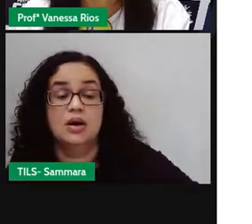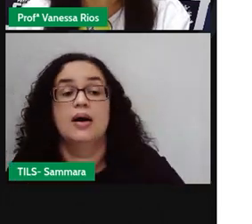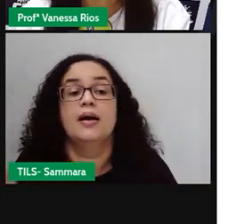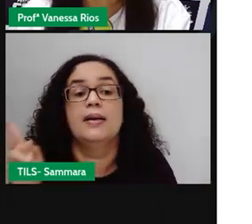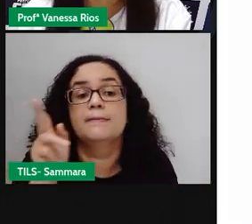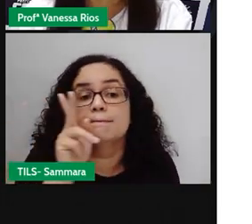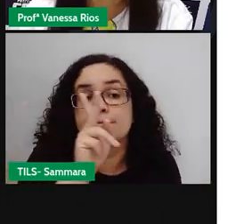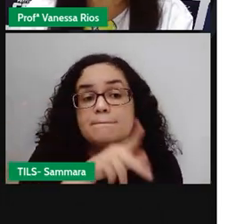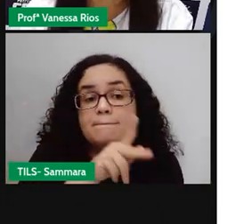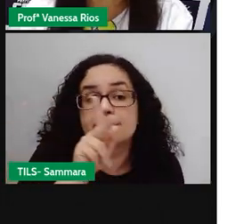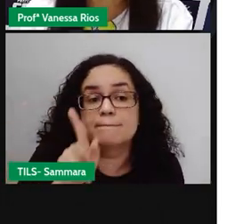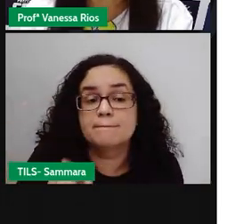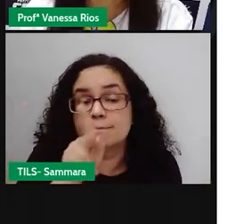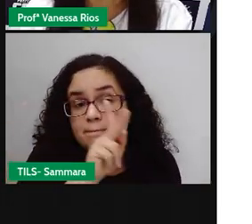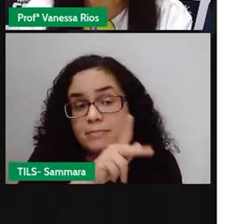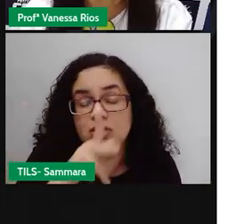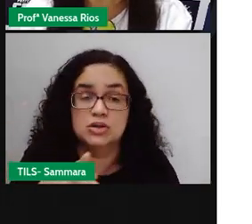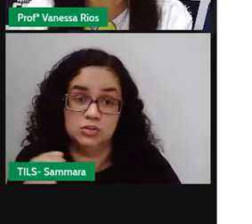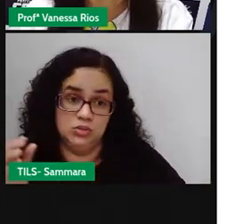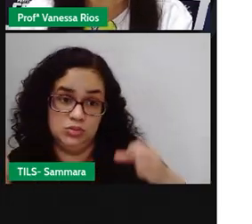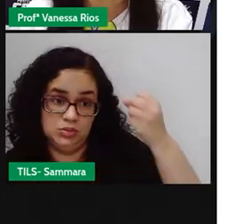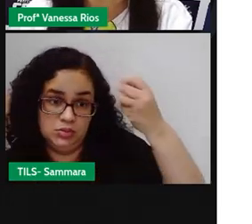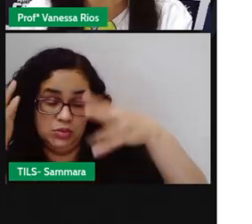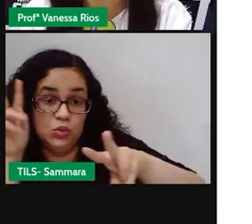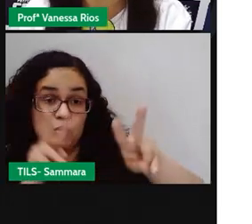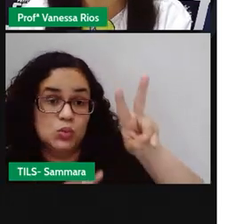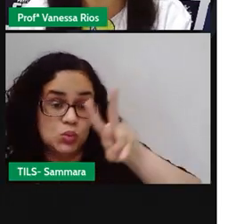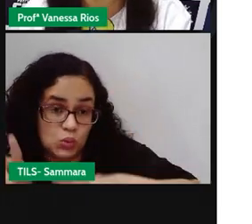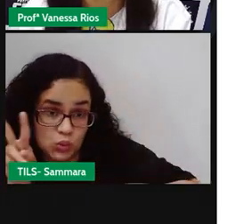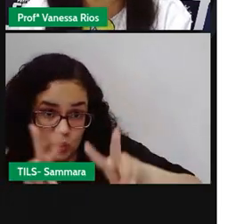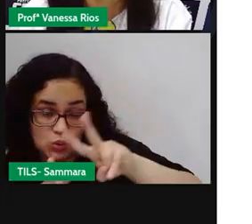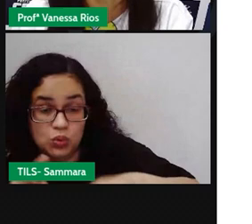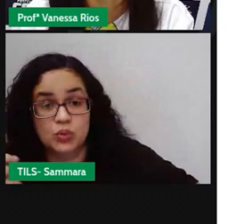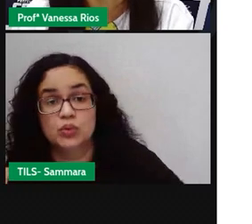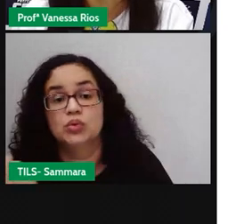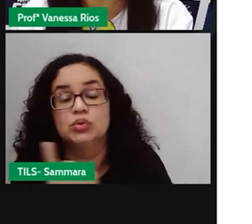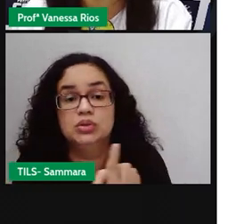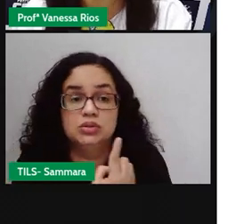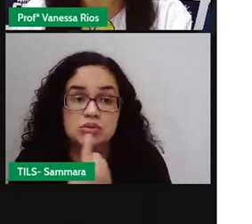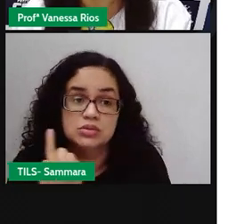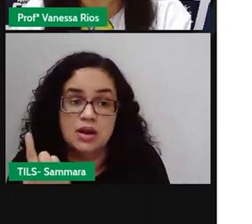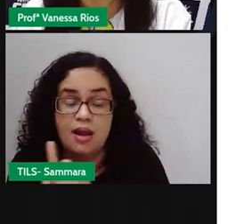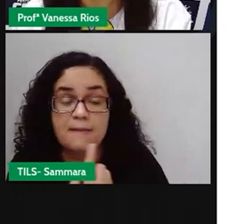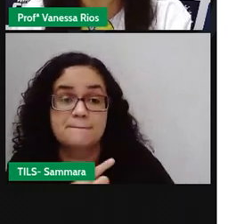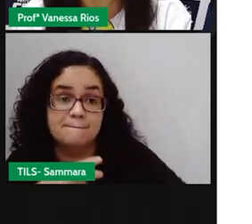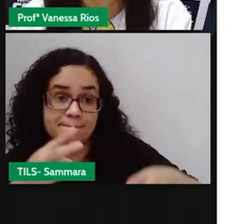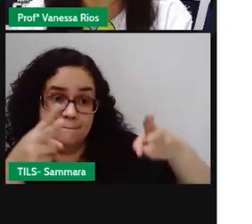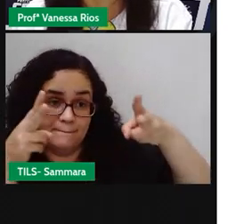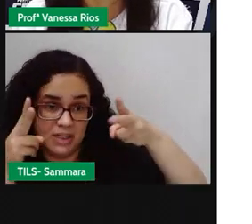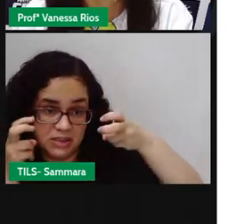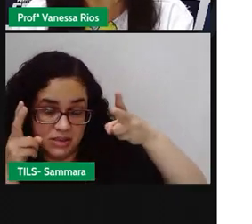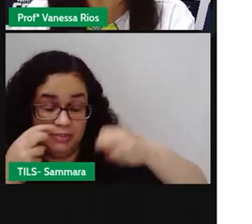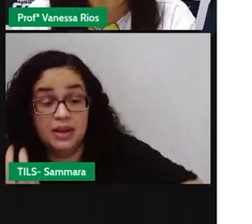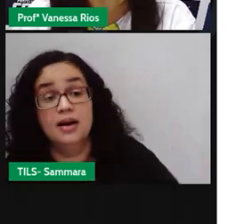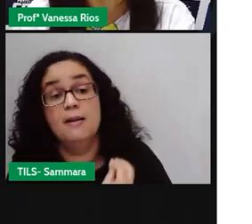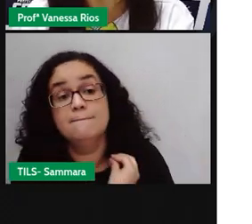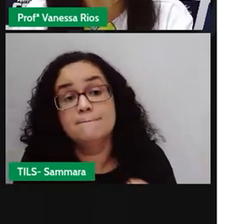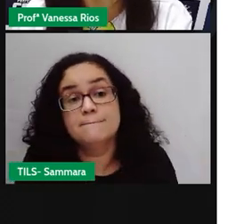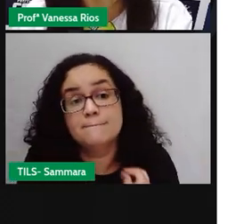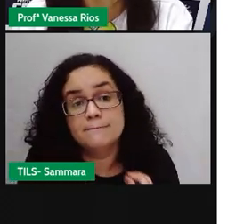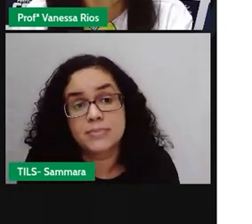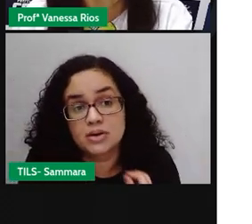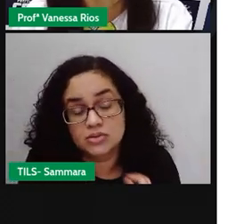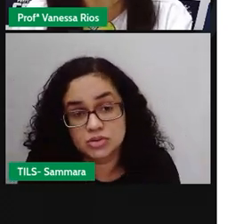vai partir lá para o que a Pró estava falando, de observarmos ao nosso redor e percebermos aí a presença